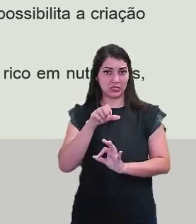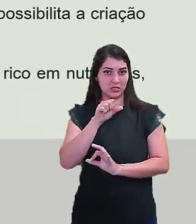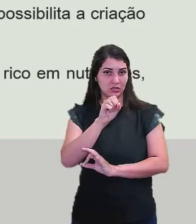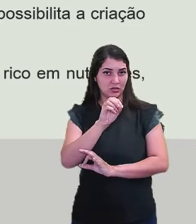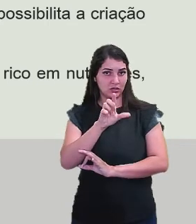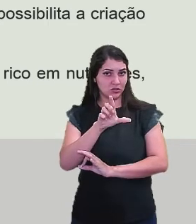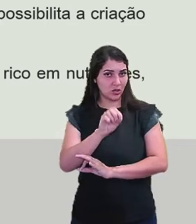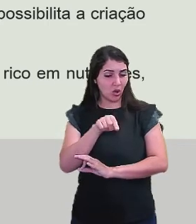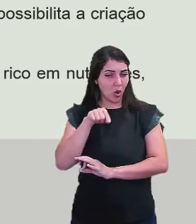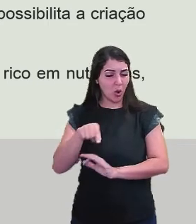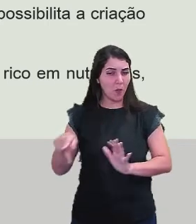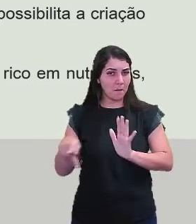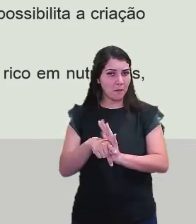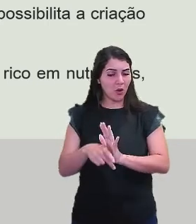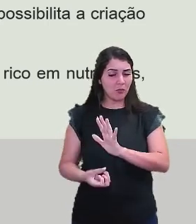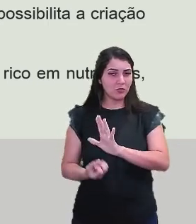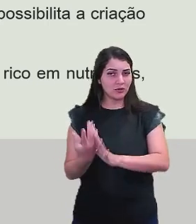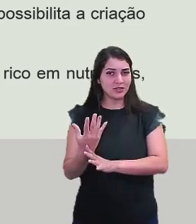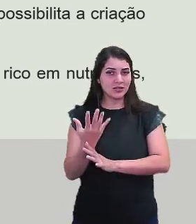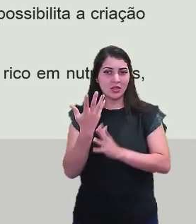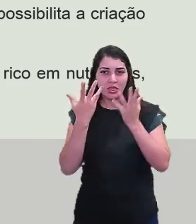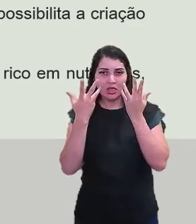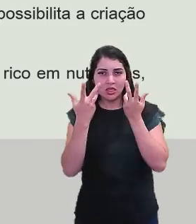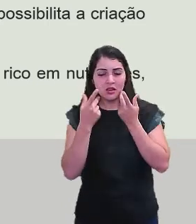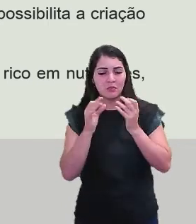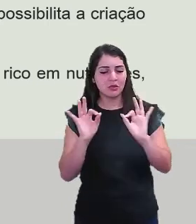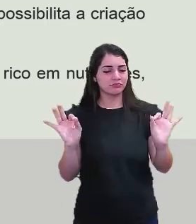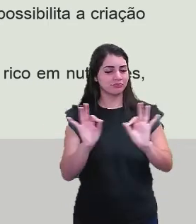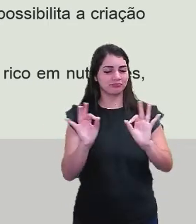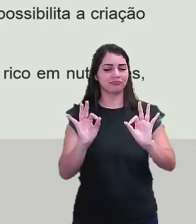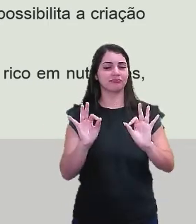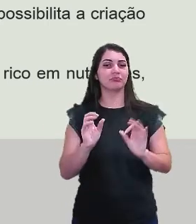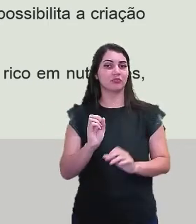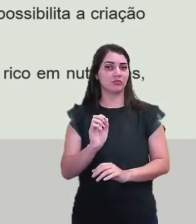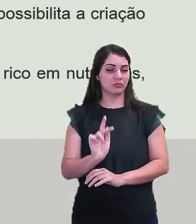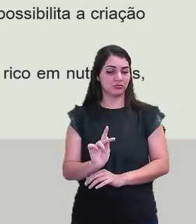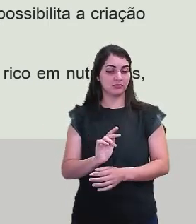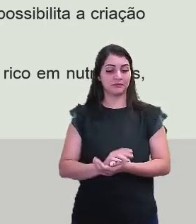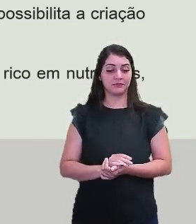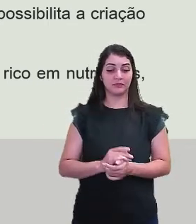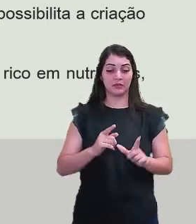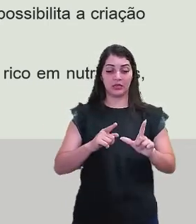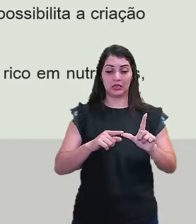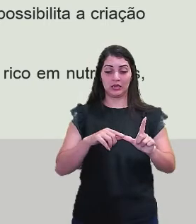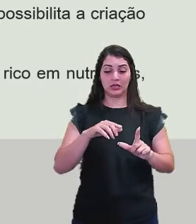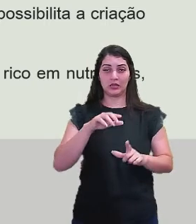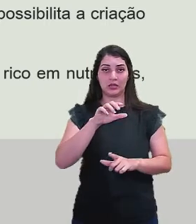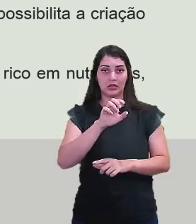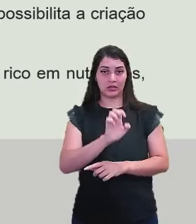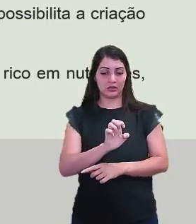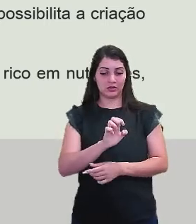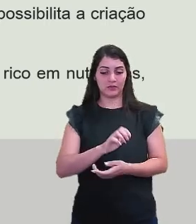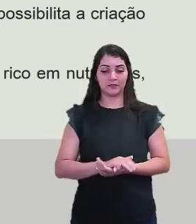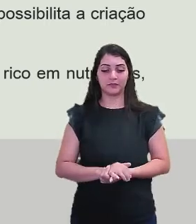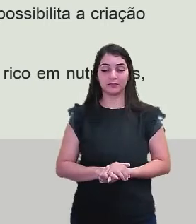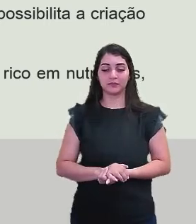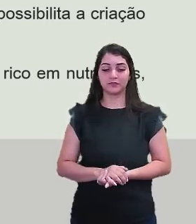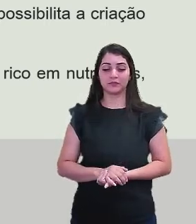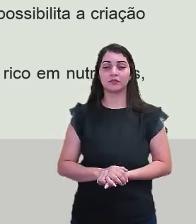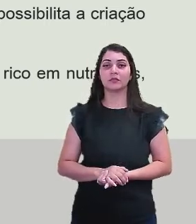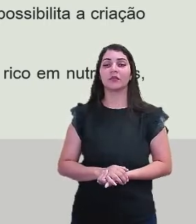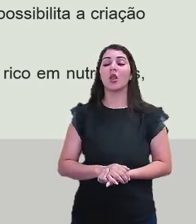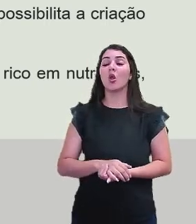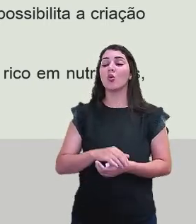bom para a criação de animais, não, tá? Vamos lá, presta atenção. Letra E. O